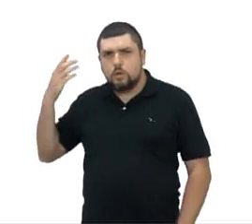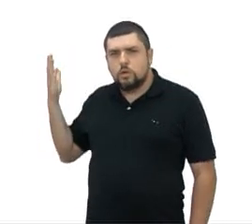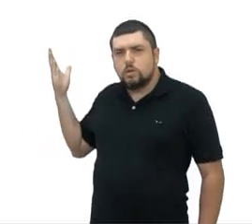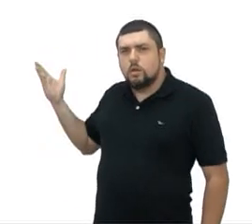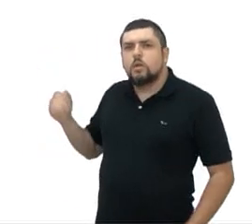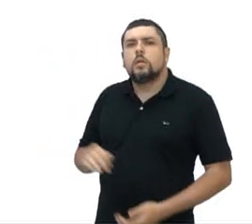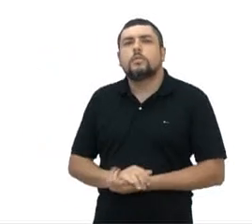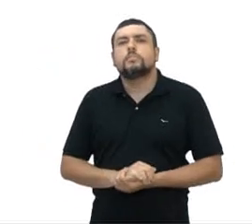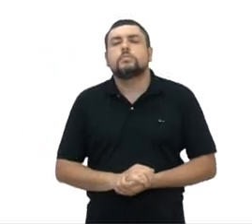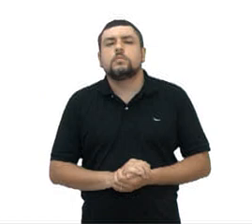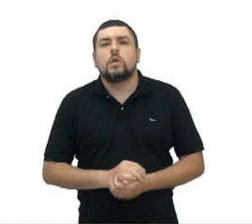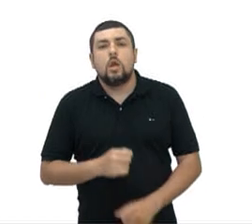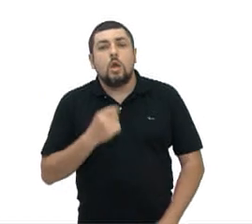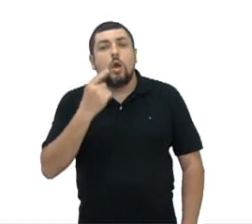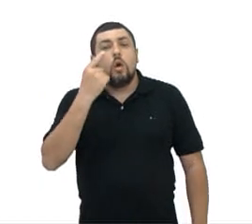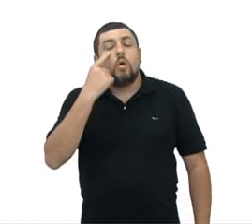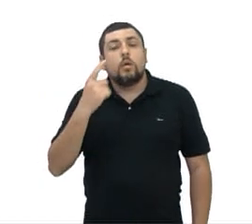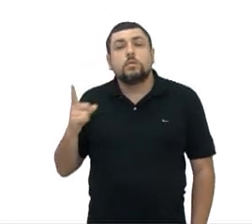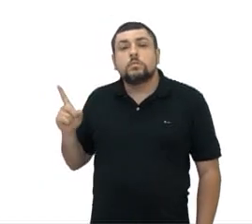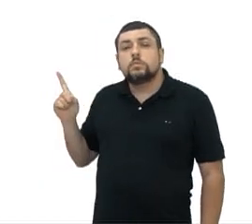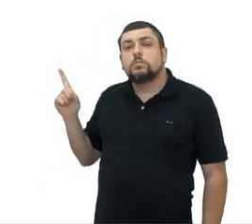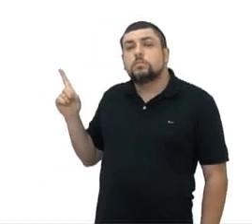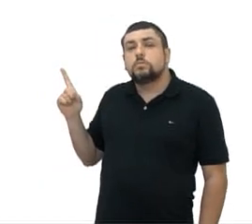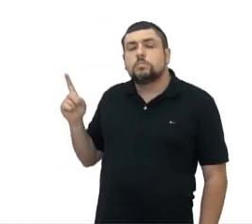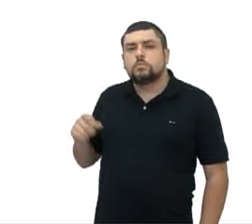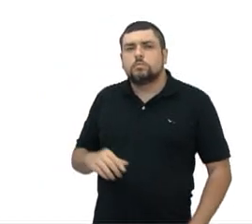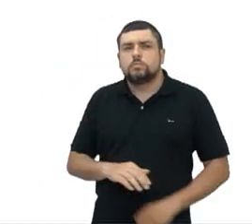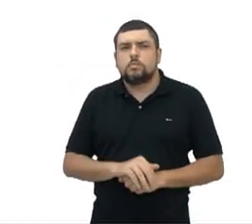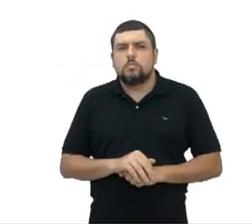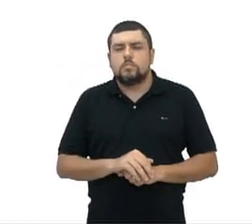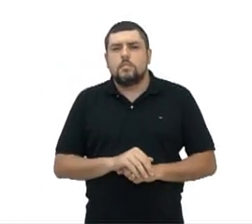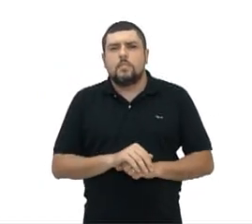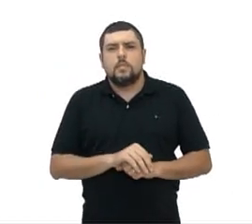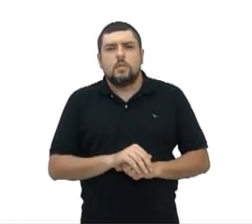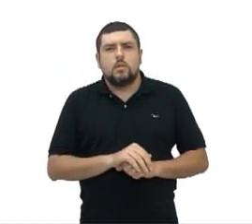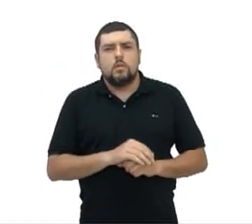Olhe com mais calma na parede desse templo.